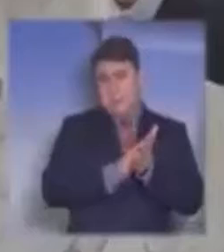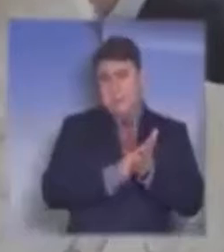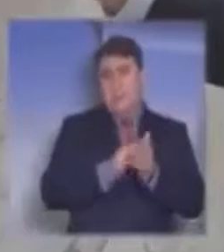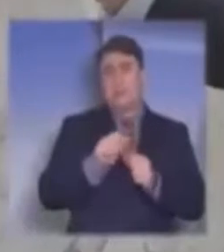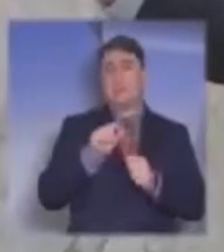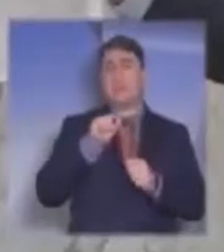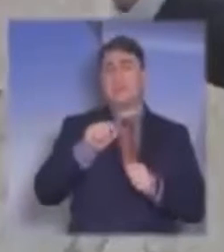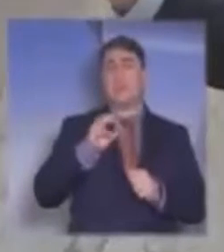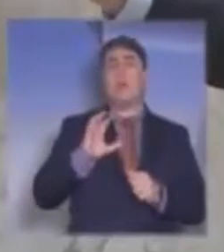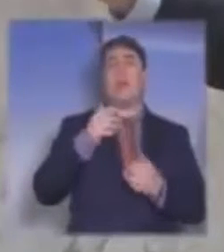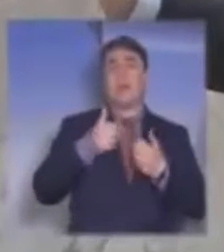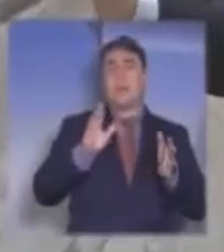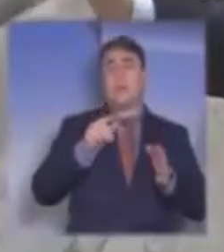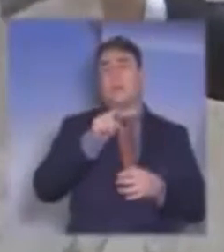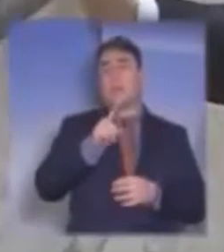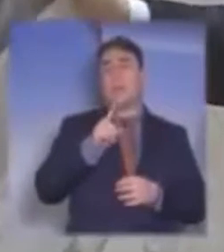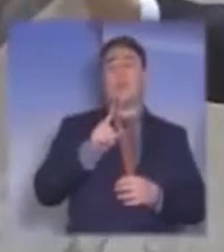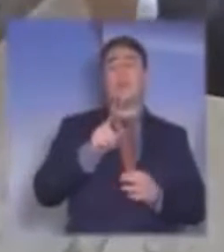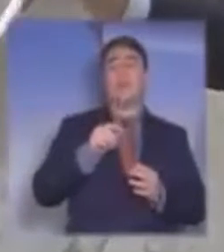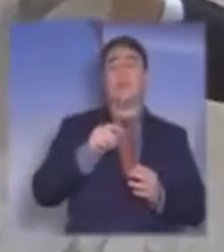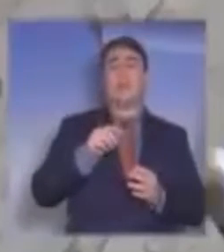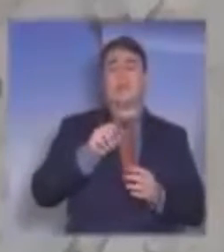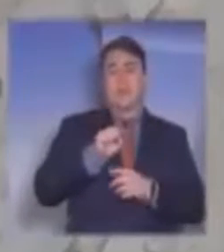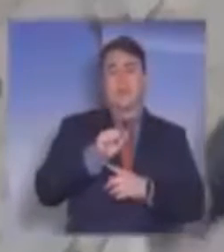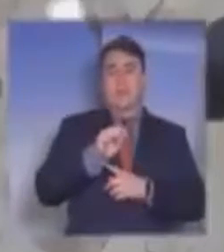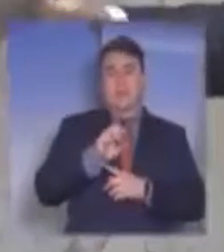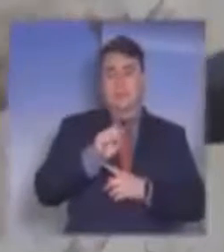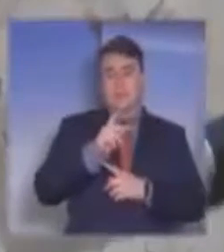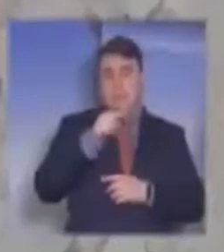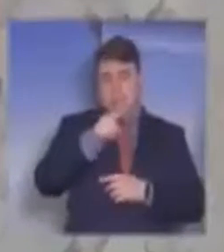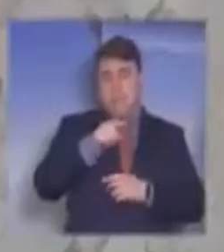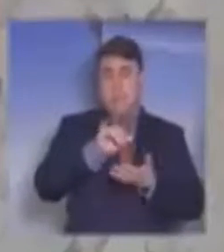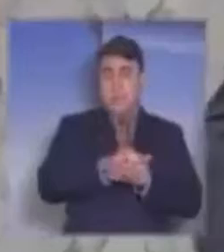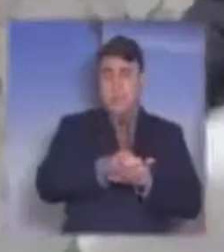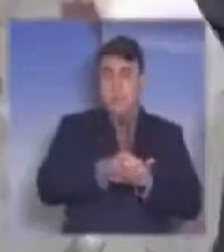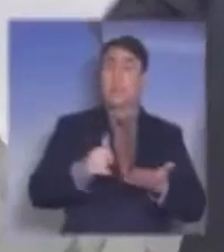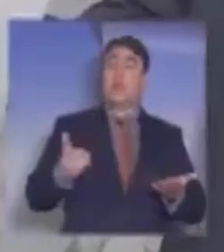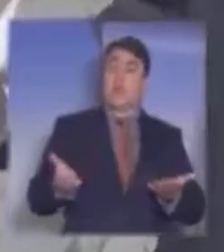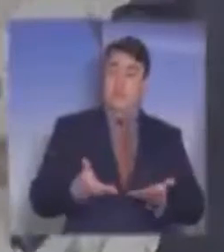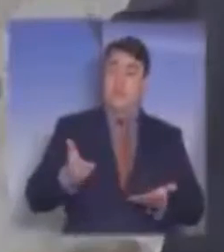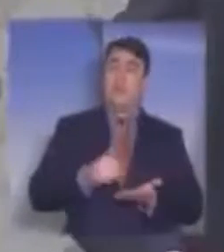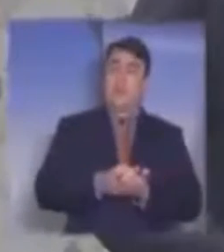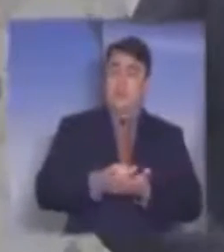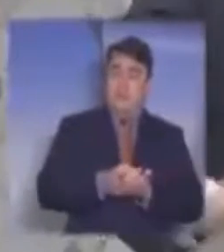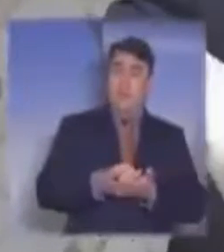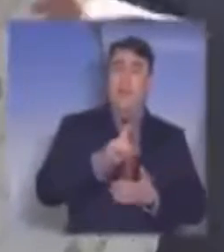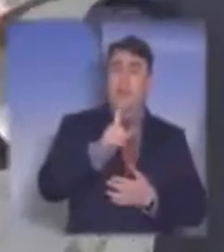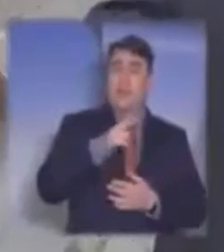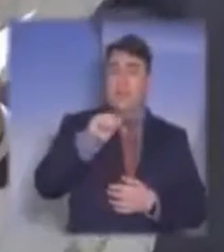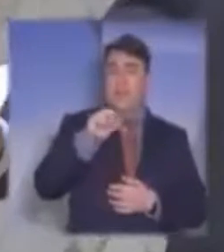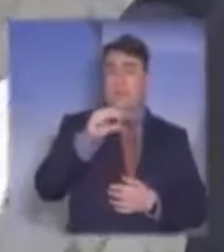quando abriram as ações da sabesp lá em nova iorque fizeram uma festa agora é a sabesp tem ações da nova em nova